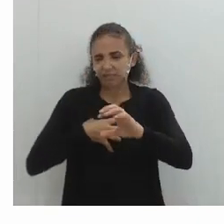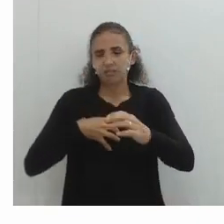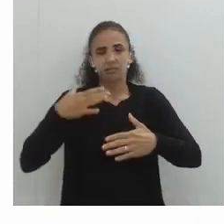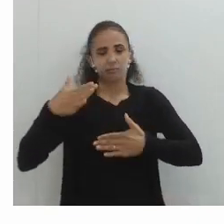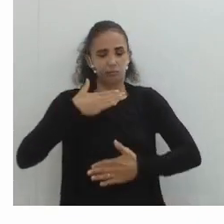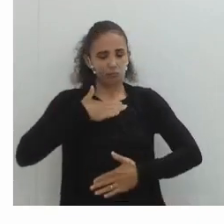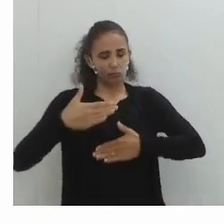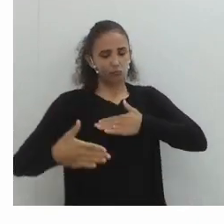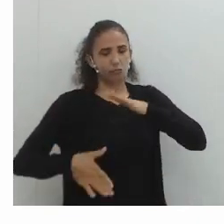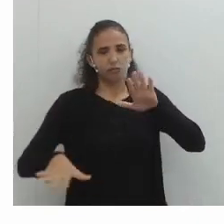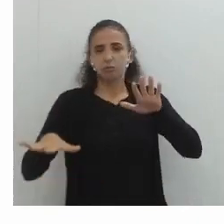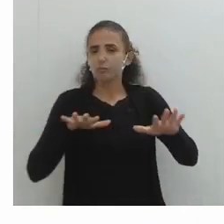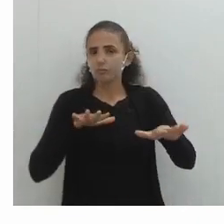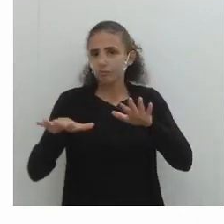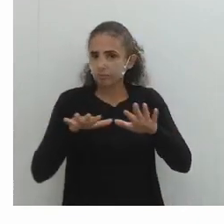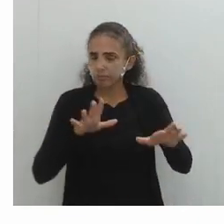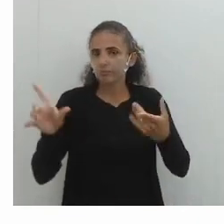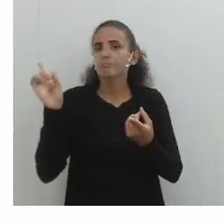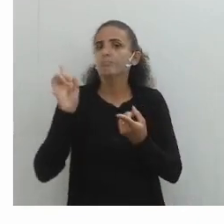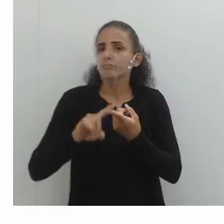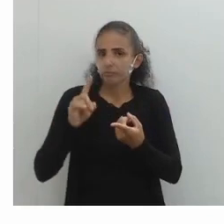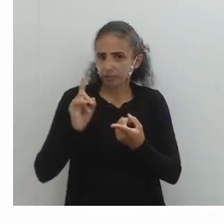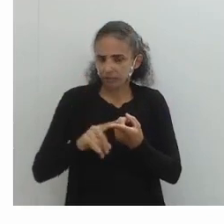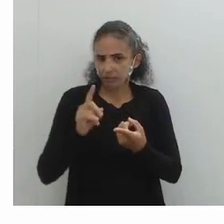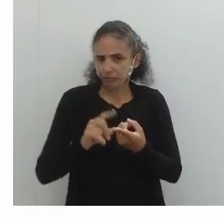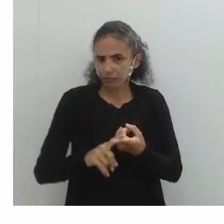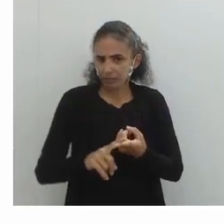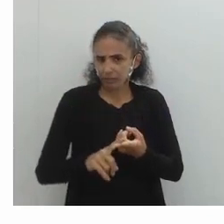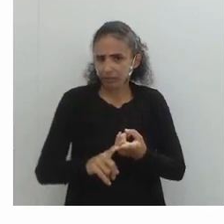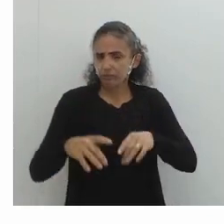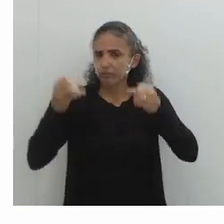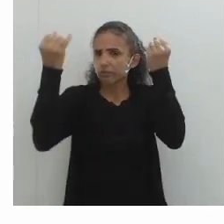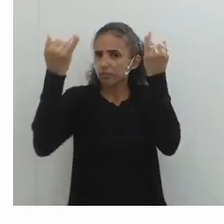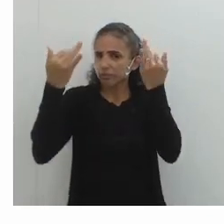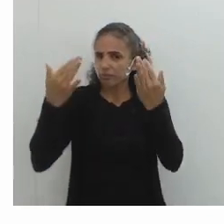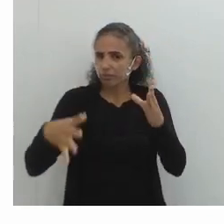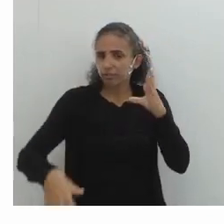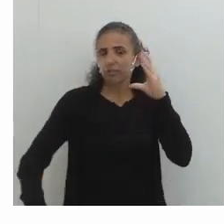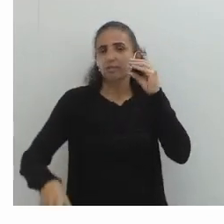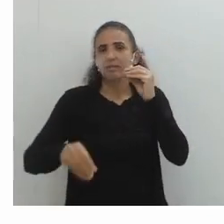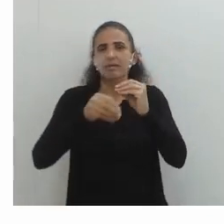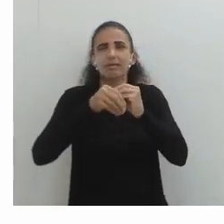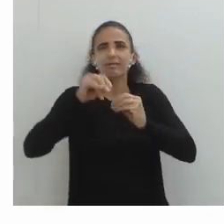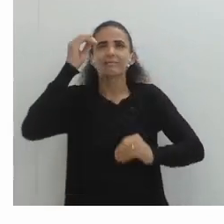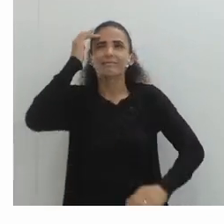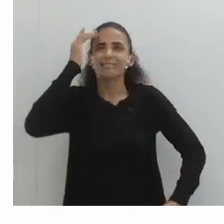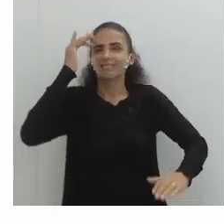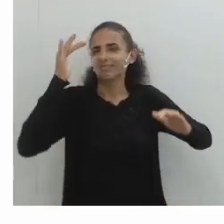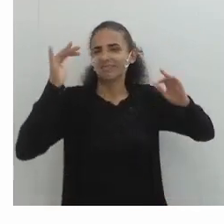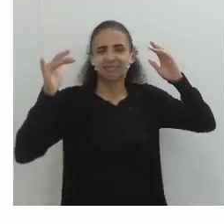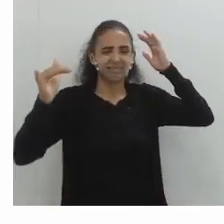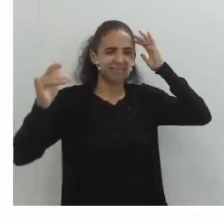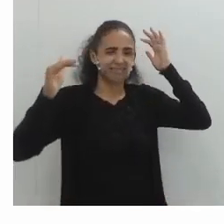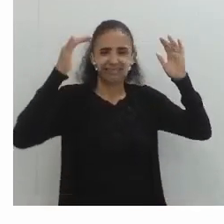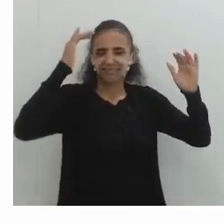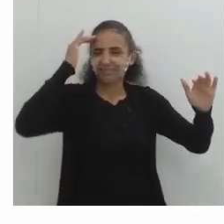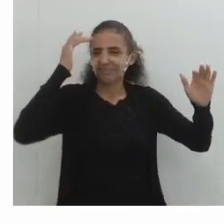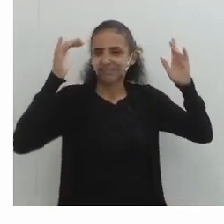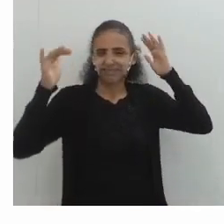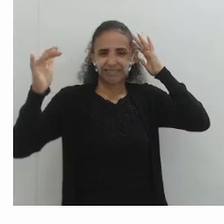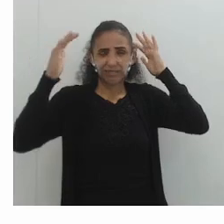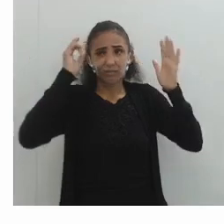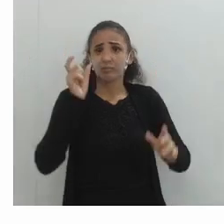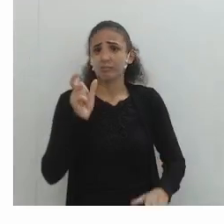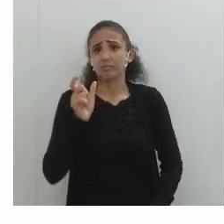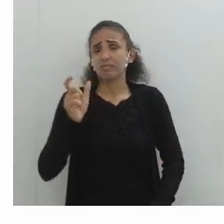motora. E além disso daí, eu vou dizer a parte imaginativa, eu acho que eu não sei se a palavra